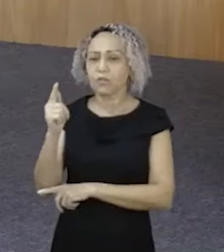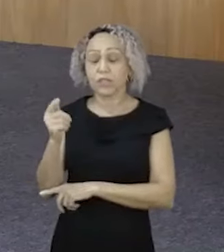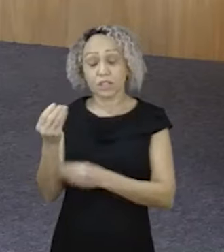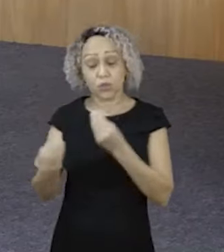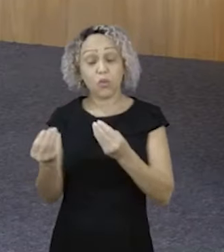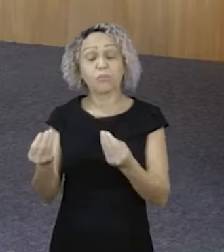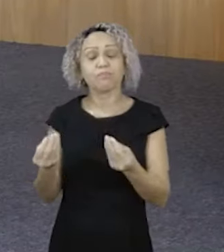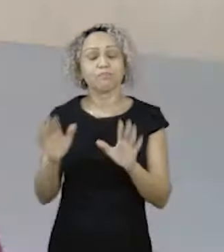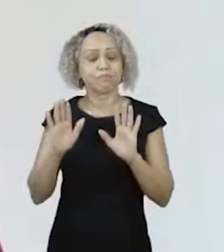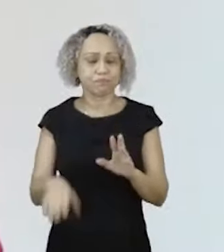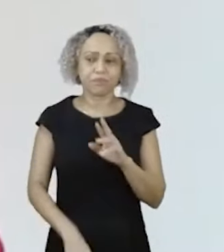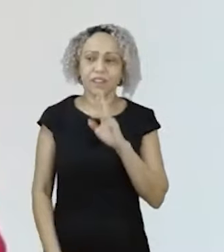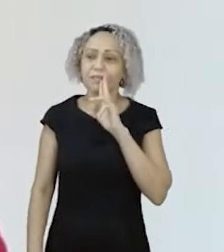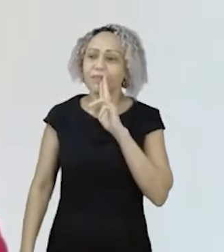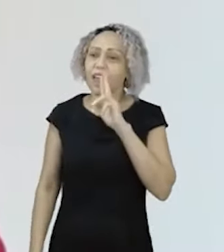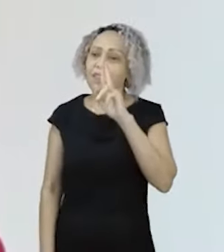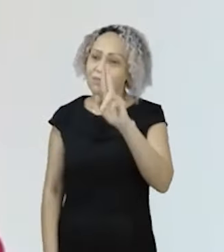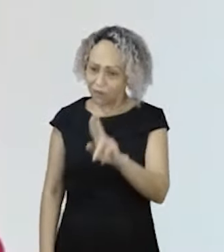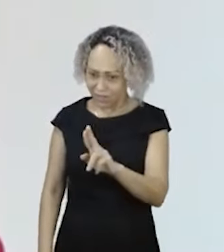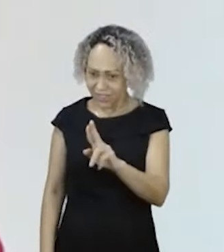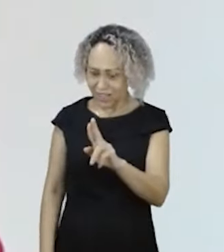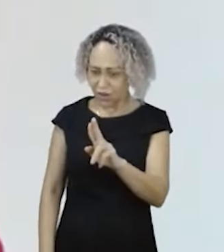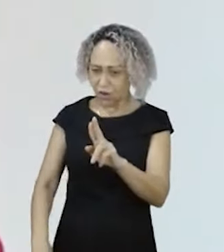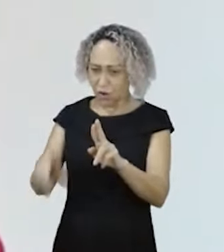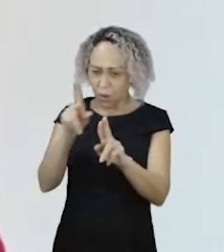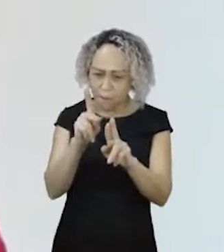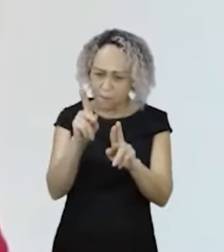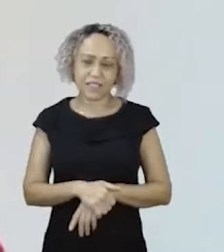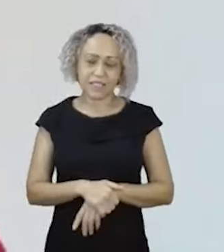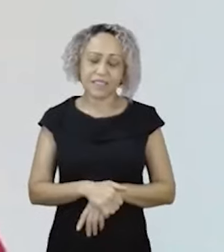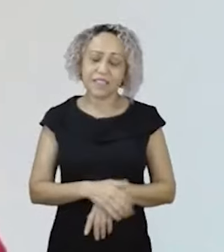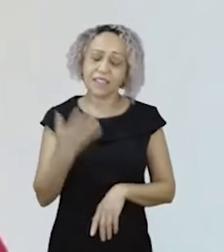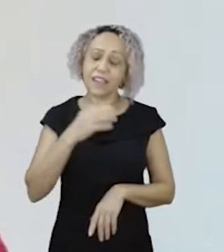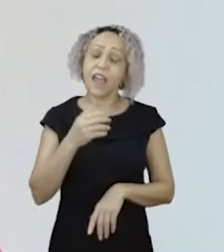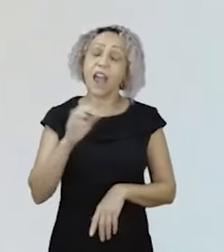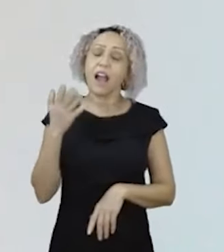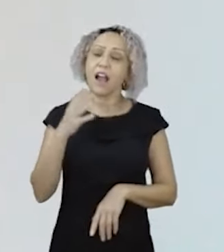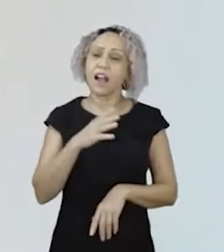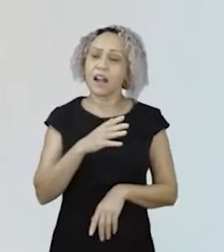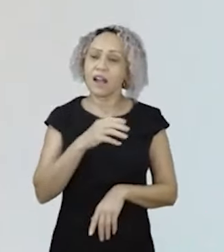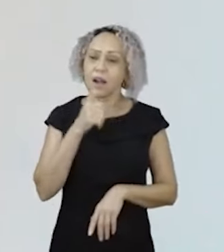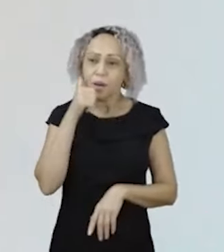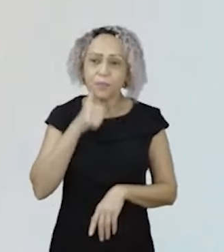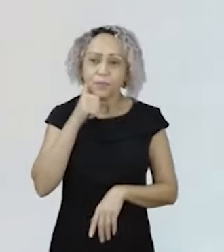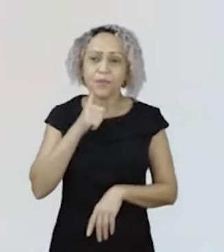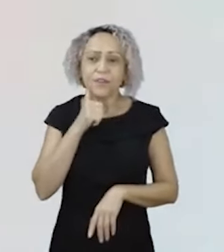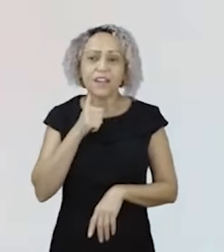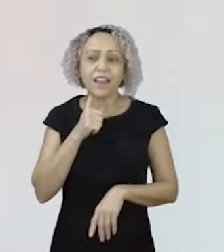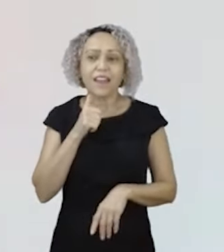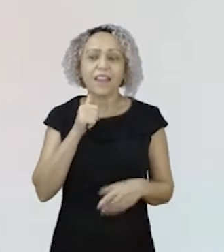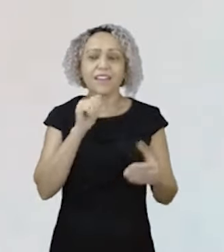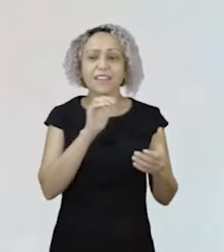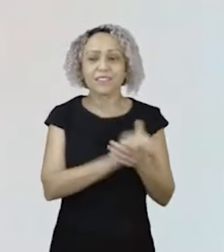O Partido dos Trabalhadores é um instrumento de transformação da sociedade. O estado de Goiás é um antes dos governos